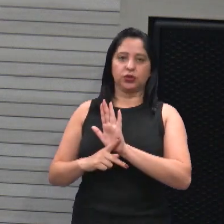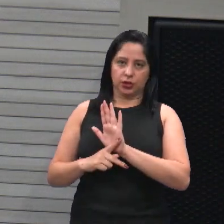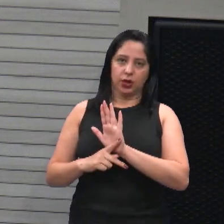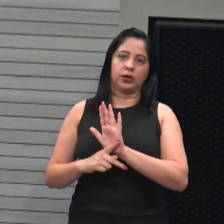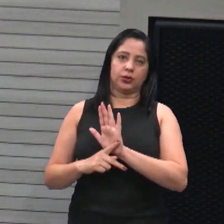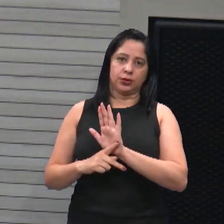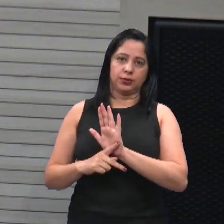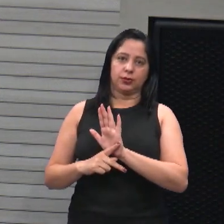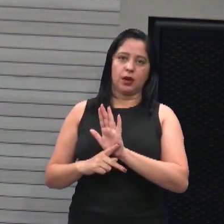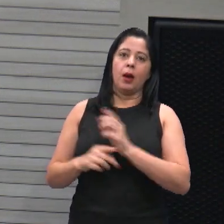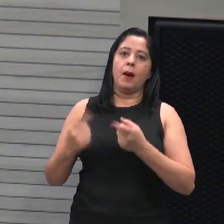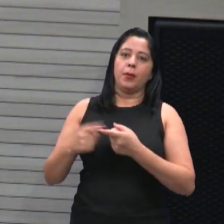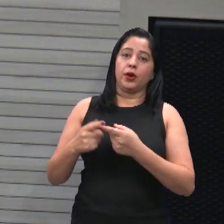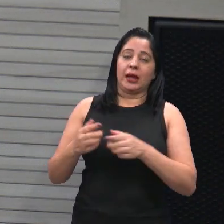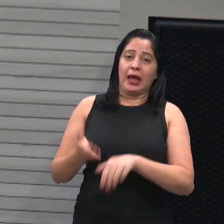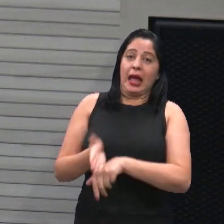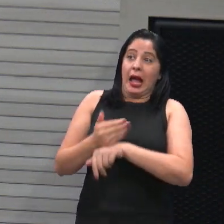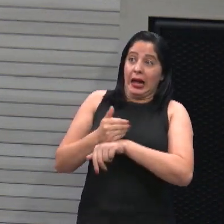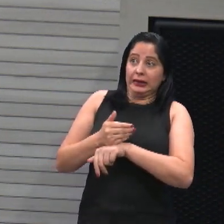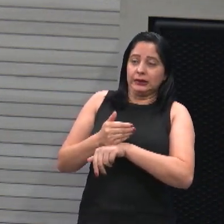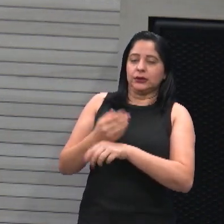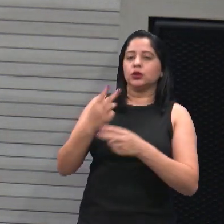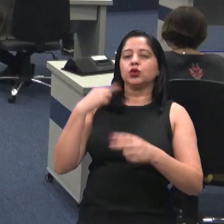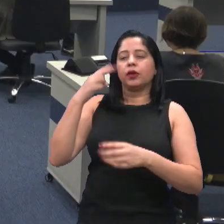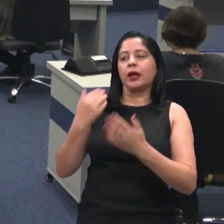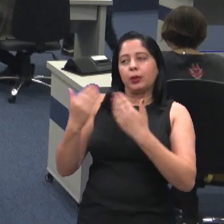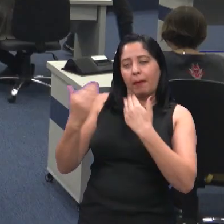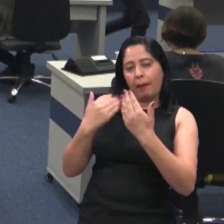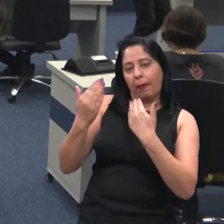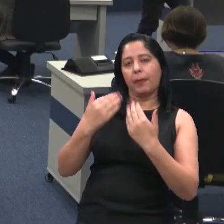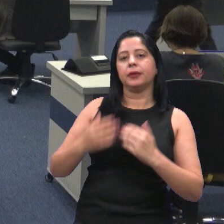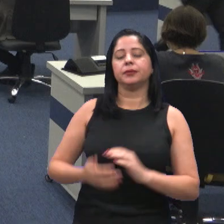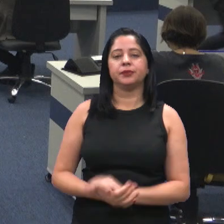muito diálogo. Obrigado, senhor presidente.